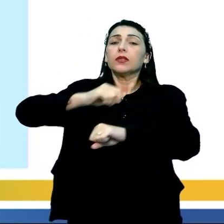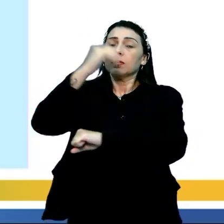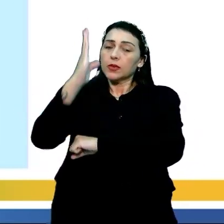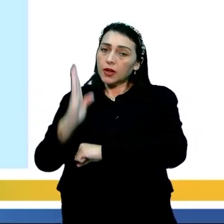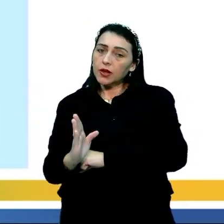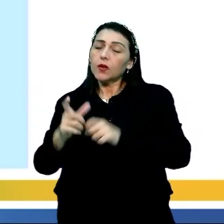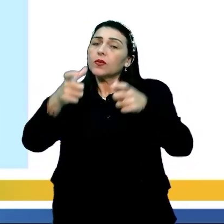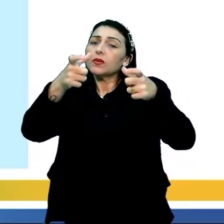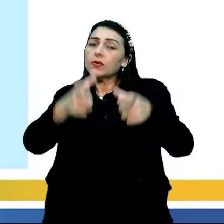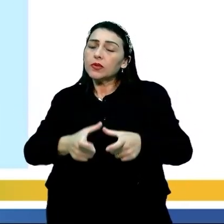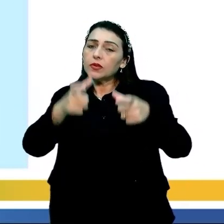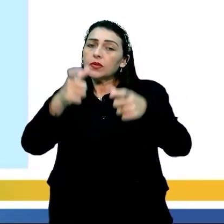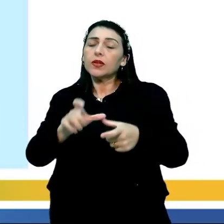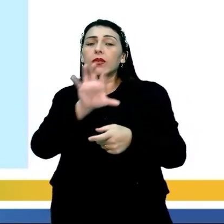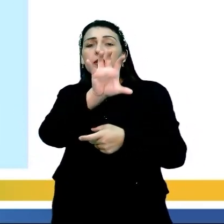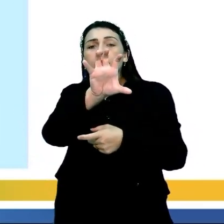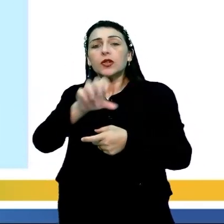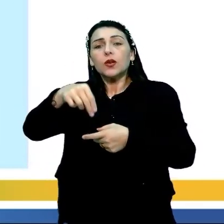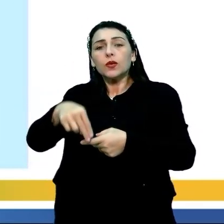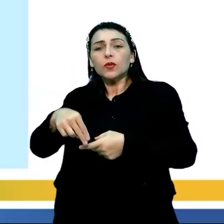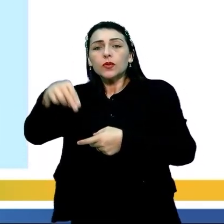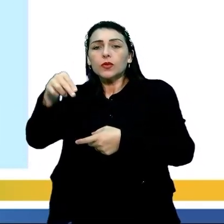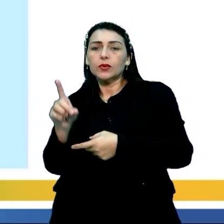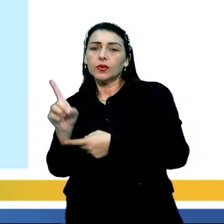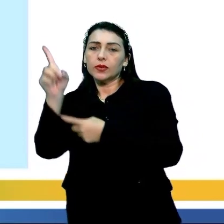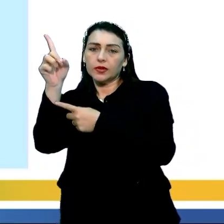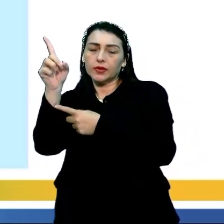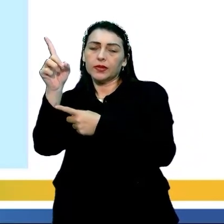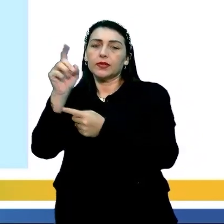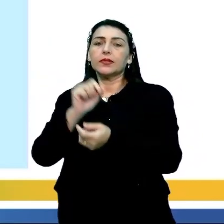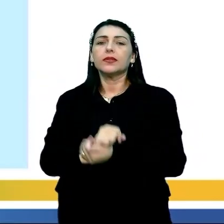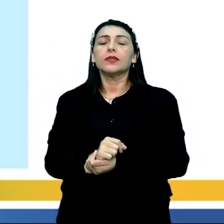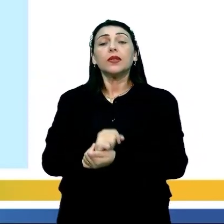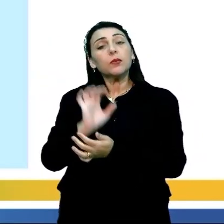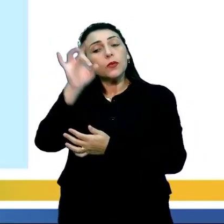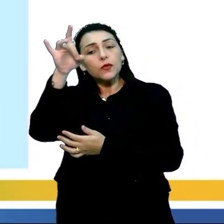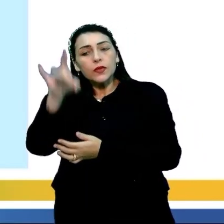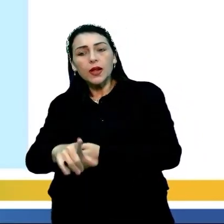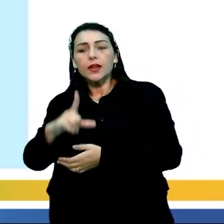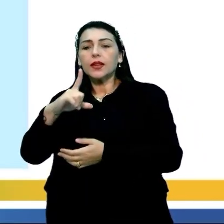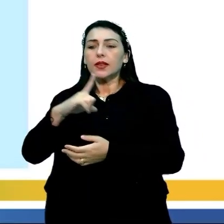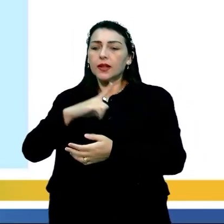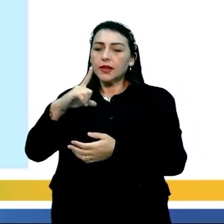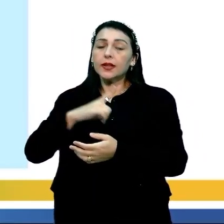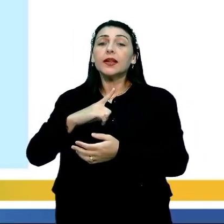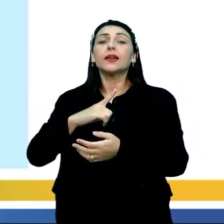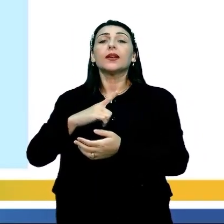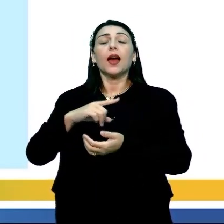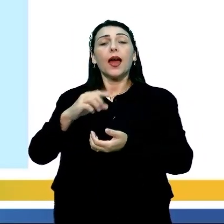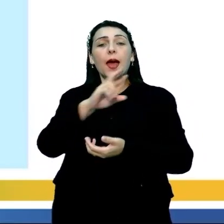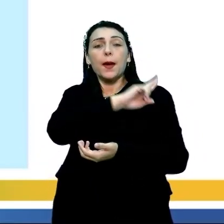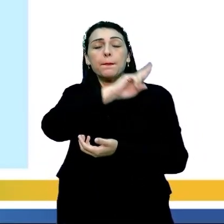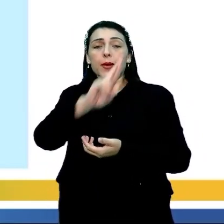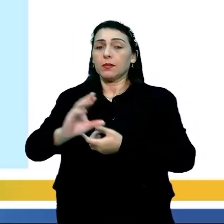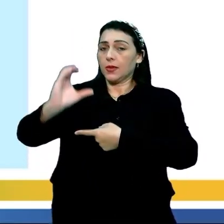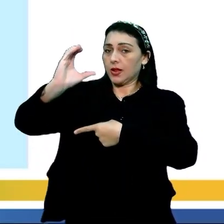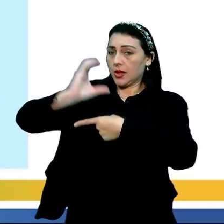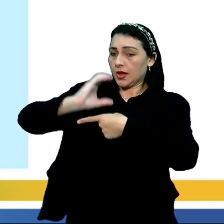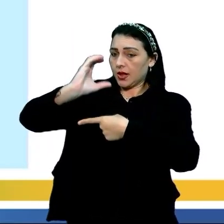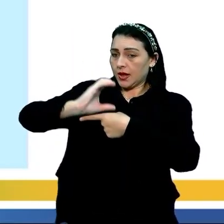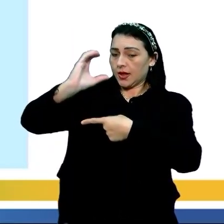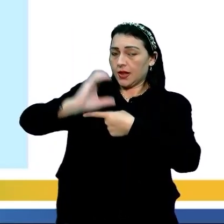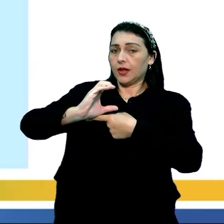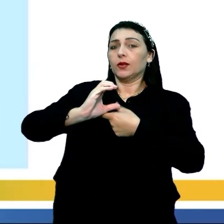estão localizados na região Nordeste. E, por último, a gente tem representado aí pela letra C